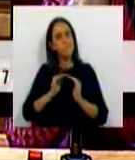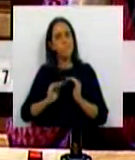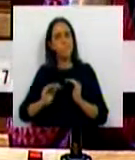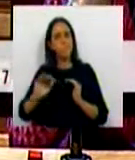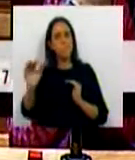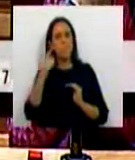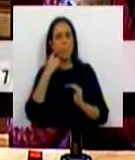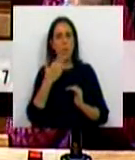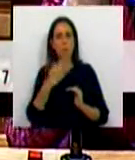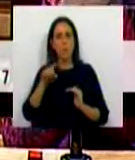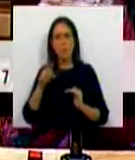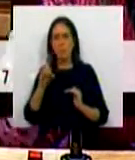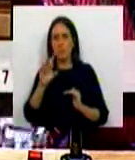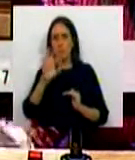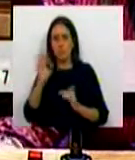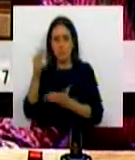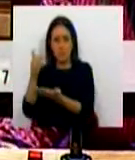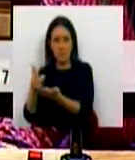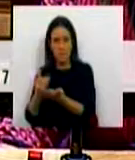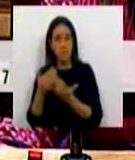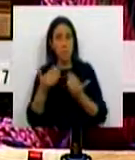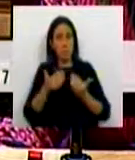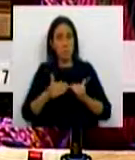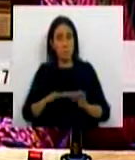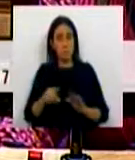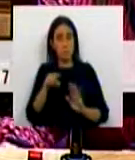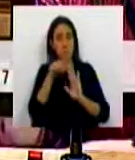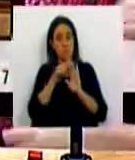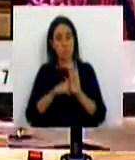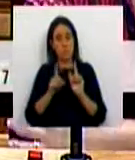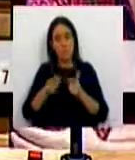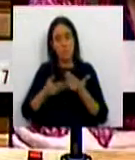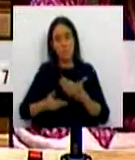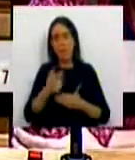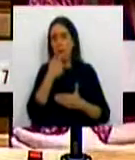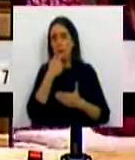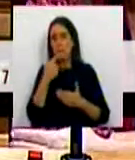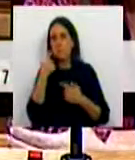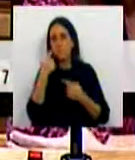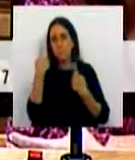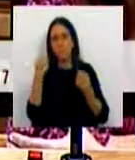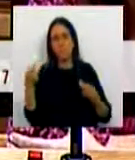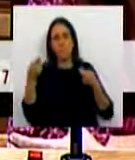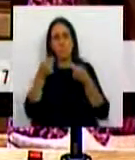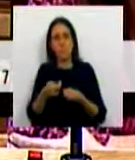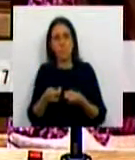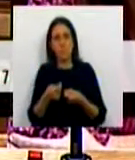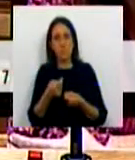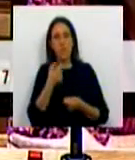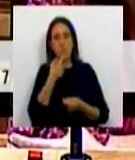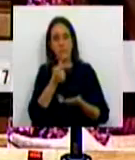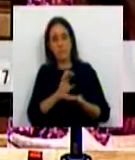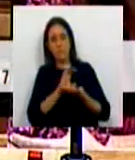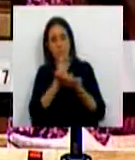até 1,6%. Contudo, a implementação desta medida requer investimento público e é necessário